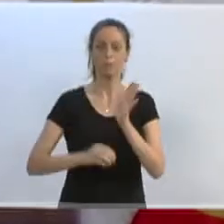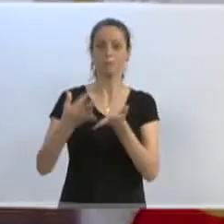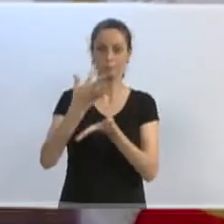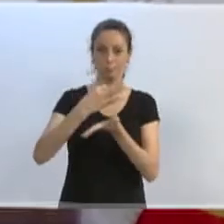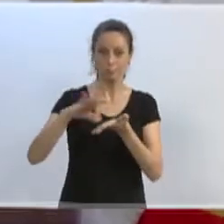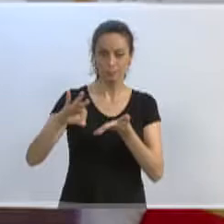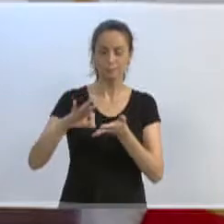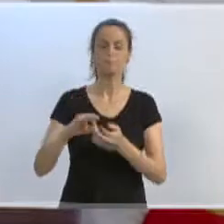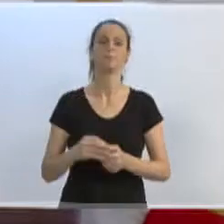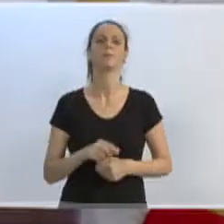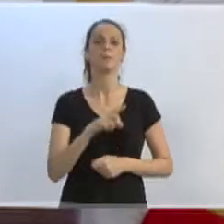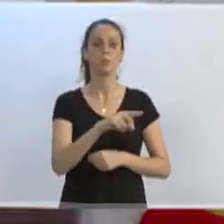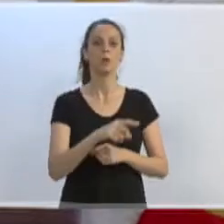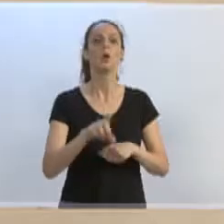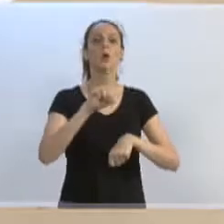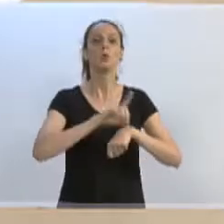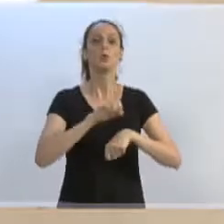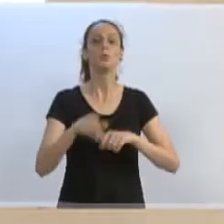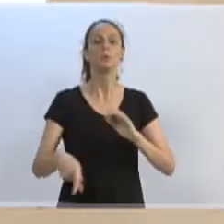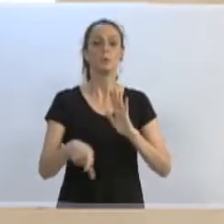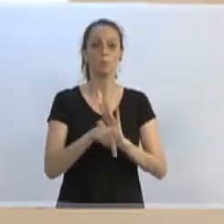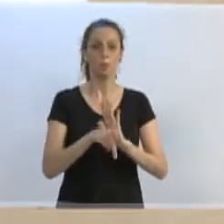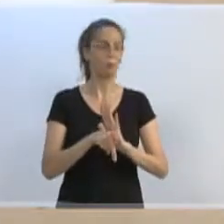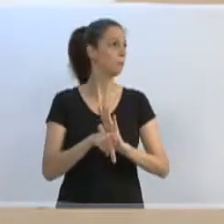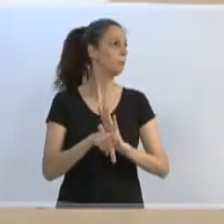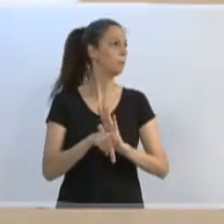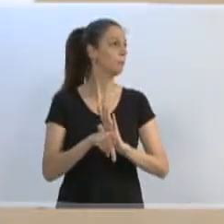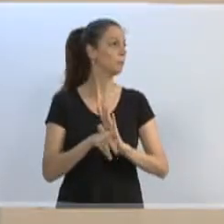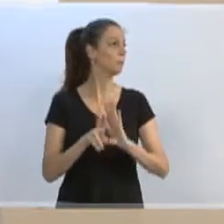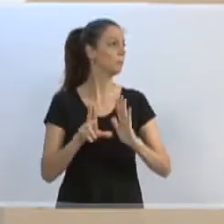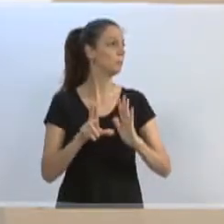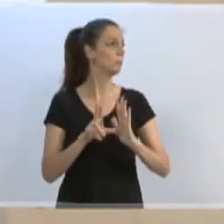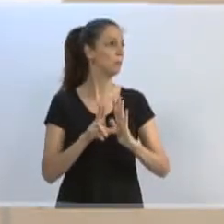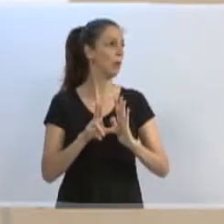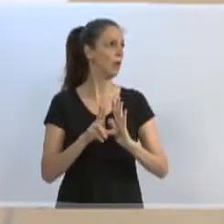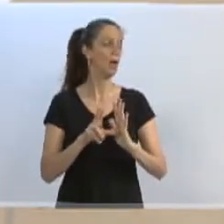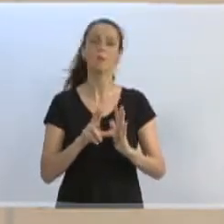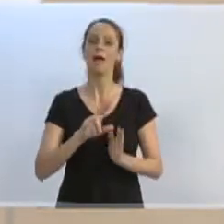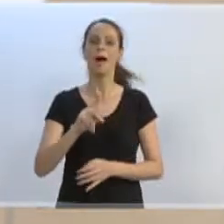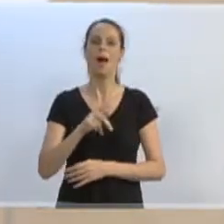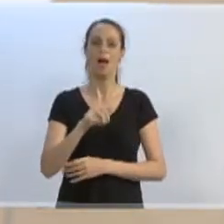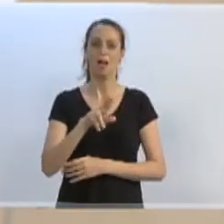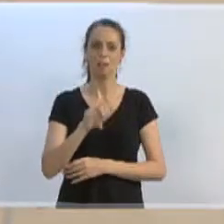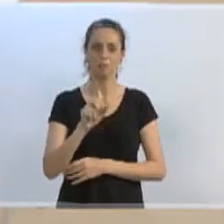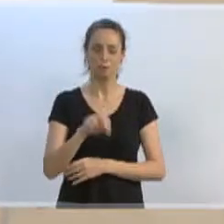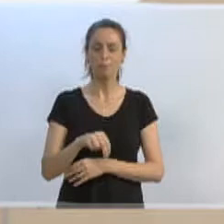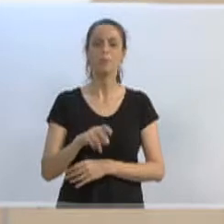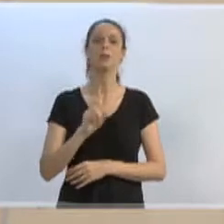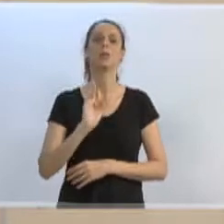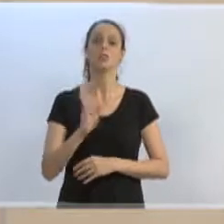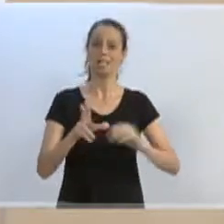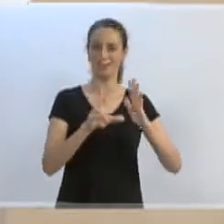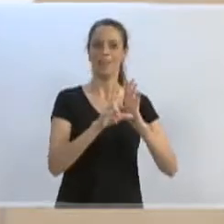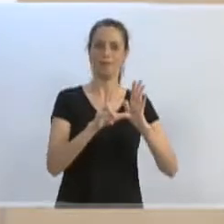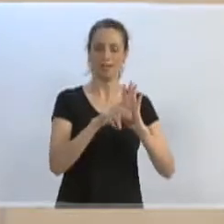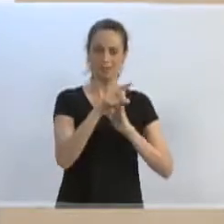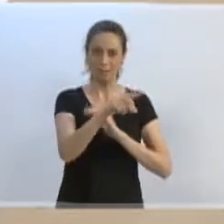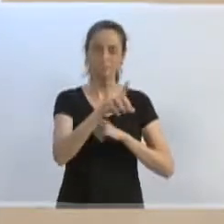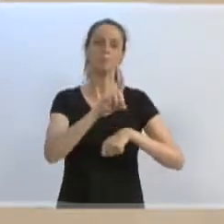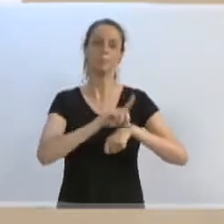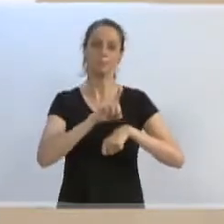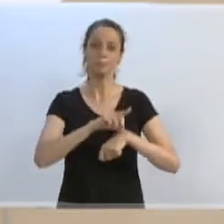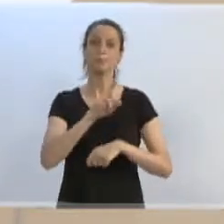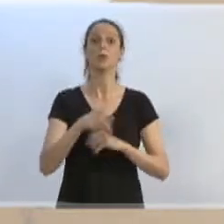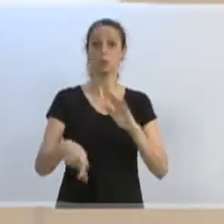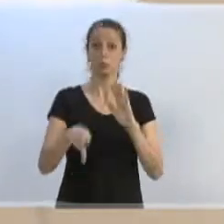proprietário da van no celular reivindicando mamografia eu fiz foi entregue na loja havan diretamente o